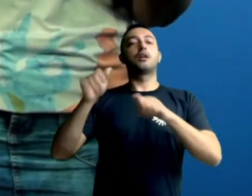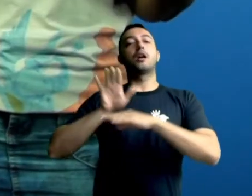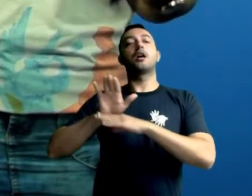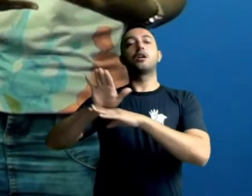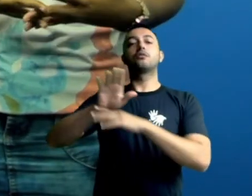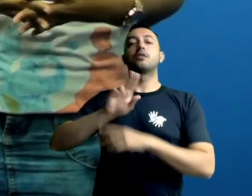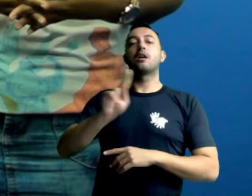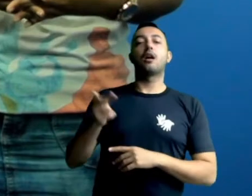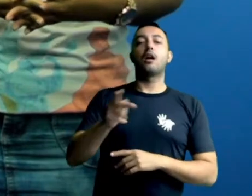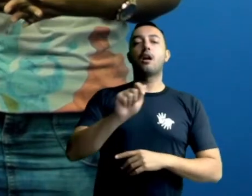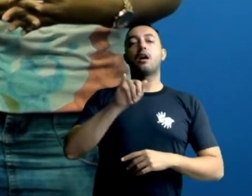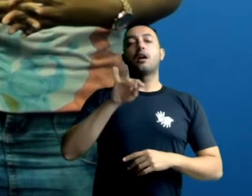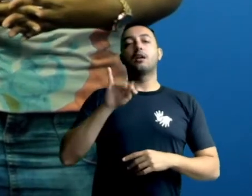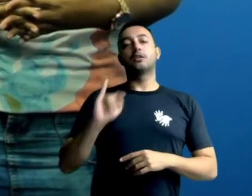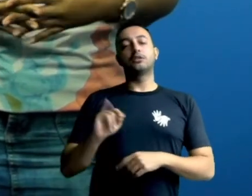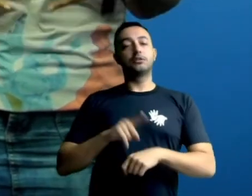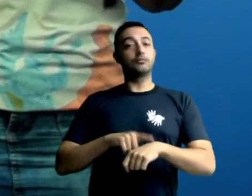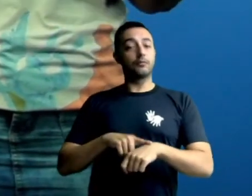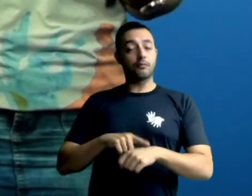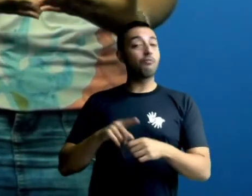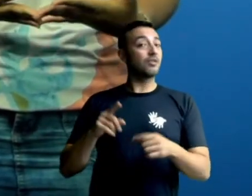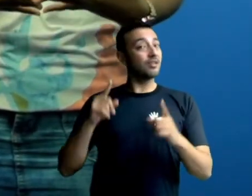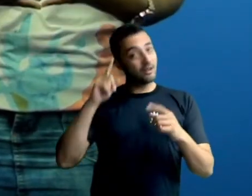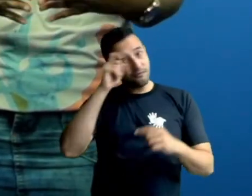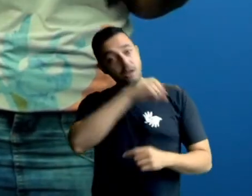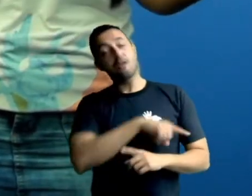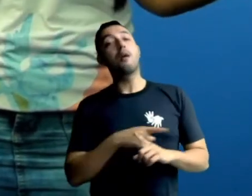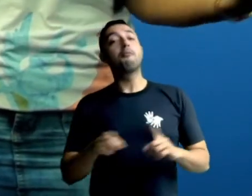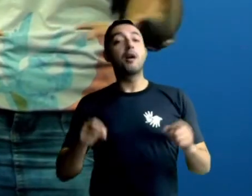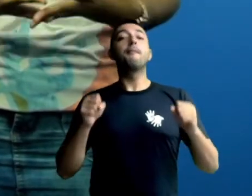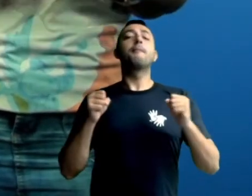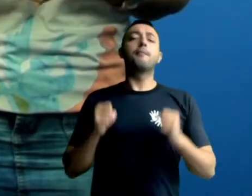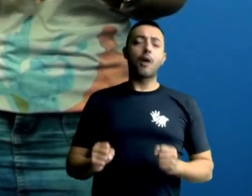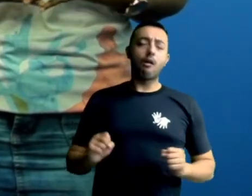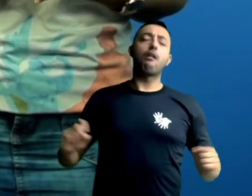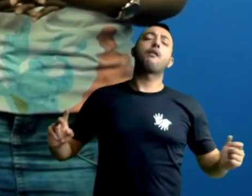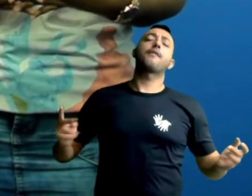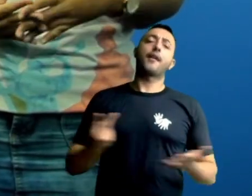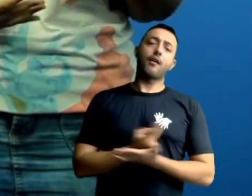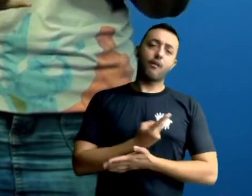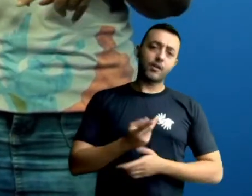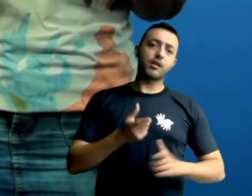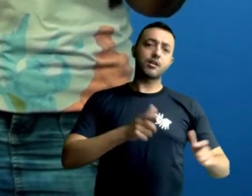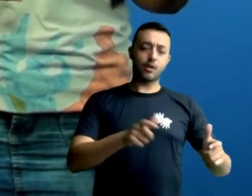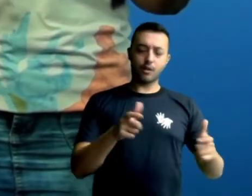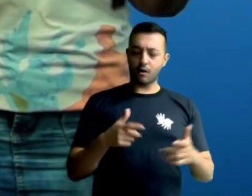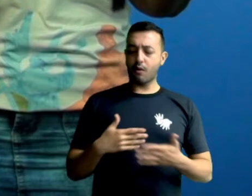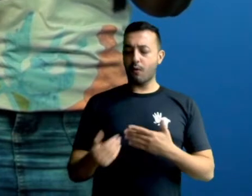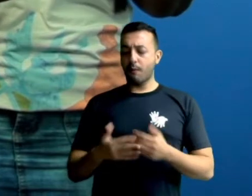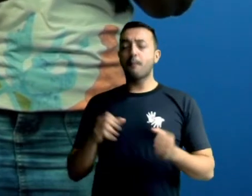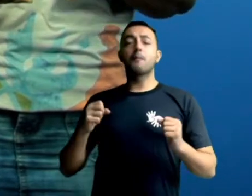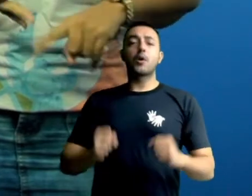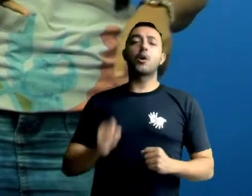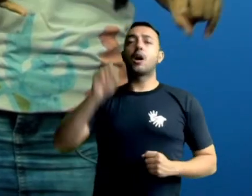Haiti, que está passando por esse momento difícil. Mas isso pode acontecer no meio ambiente que a gente vive, raios,